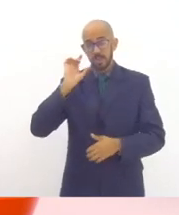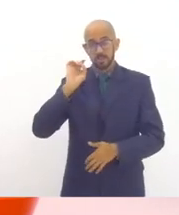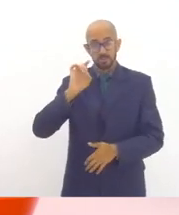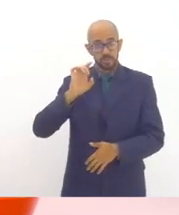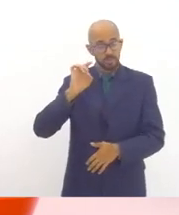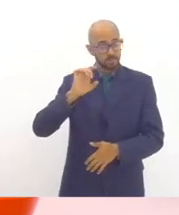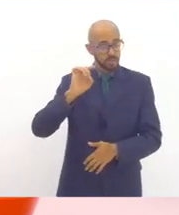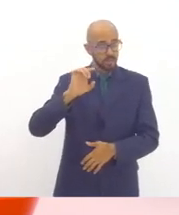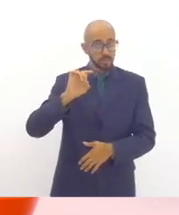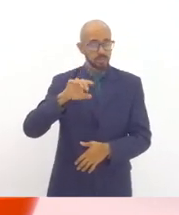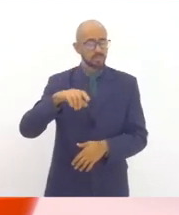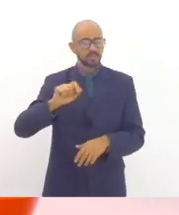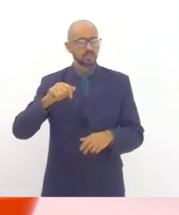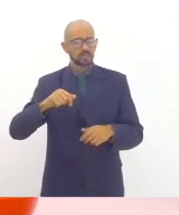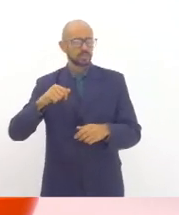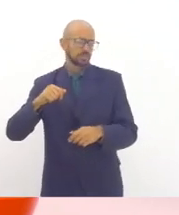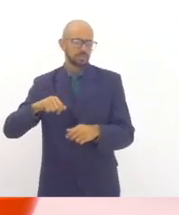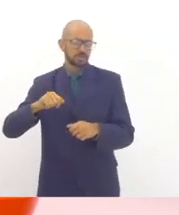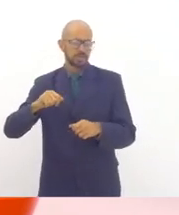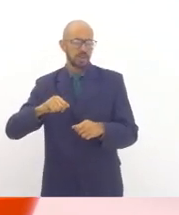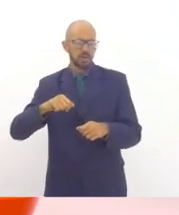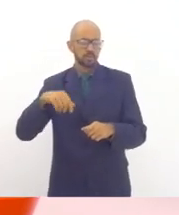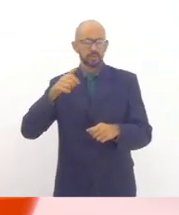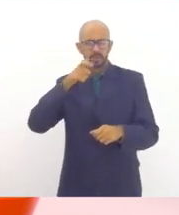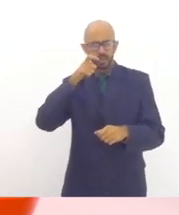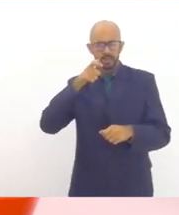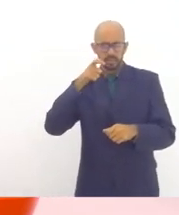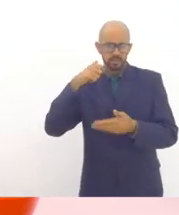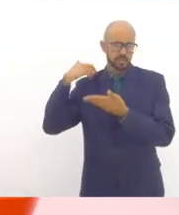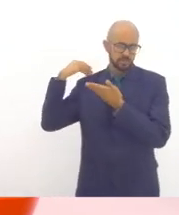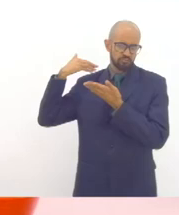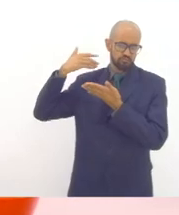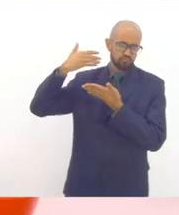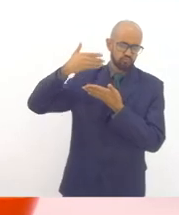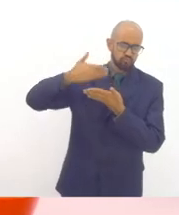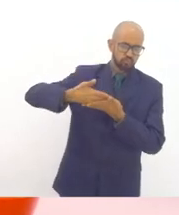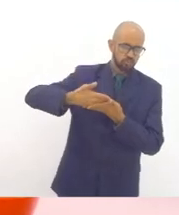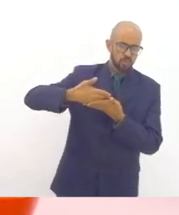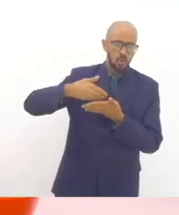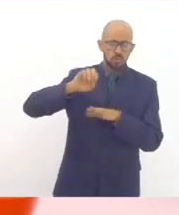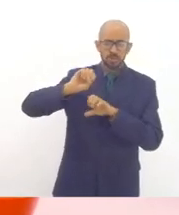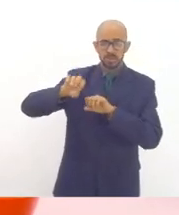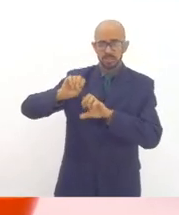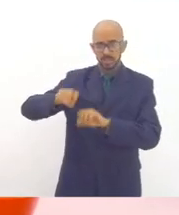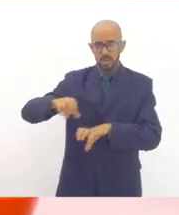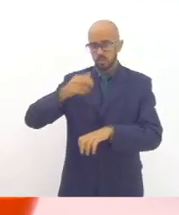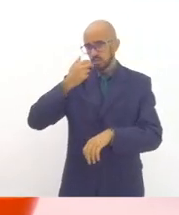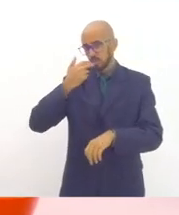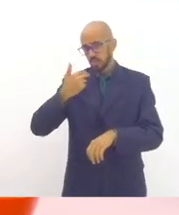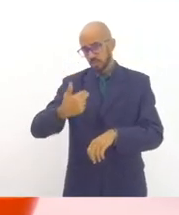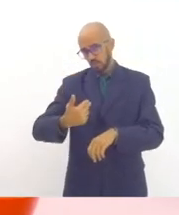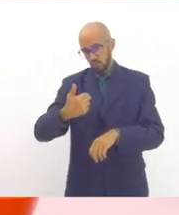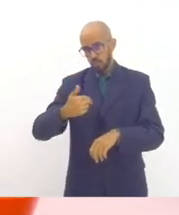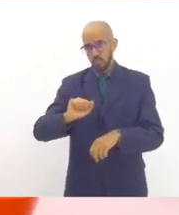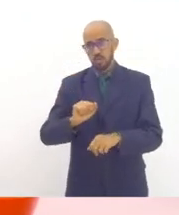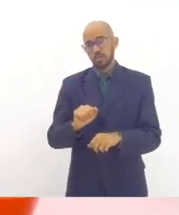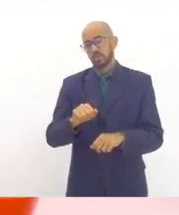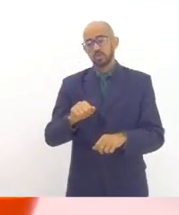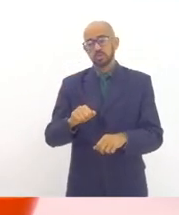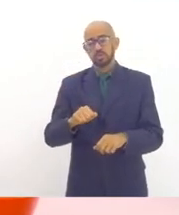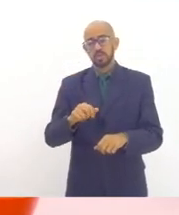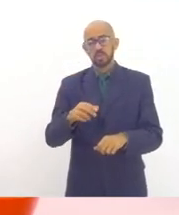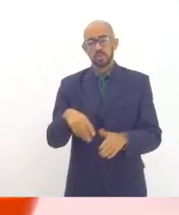peculiaridades que decorrem de sua história. O ensino de línguas, seja qual for a língua estudada, a materna,